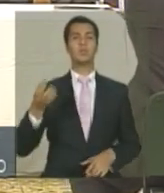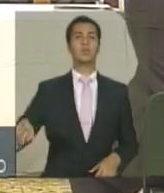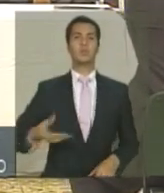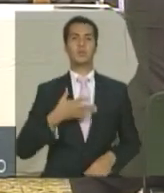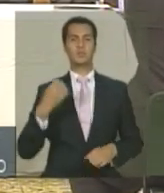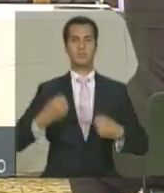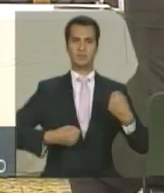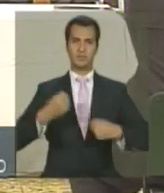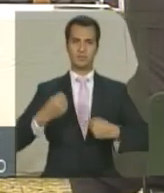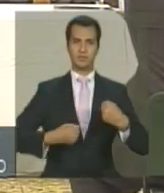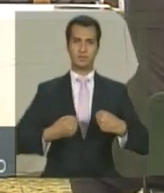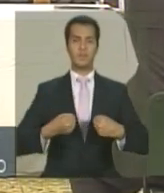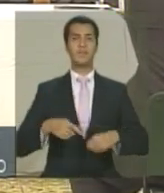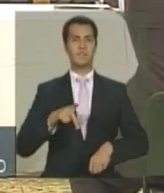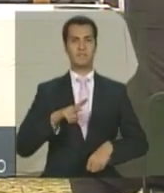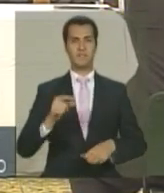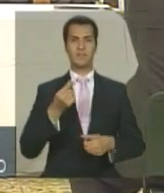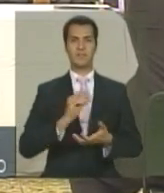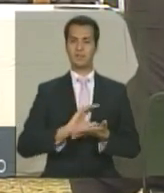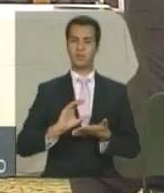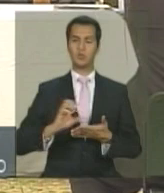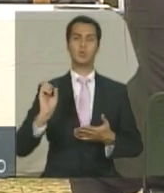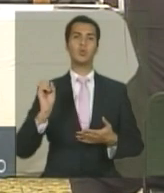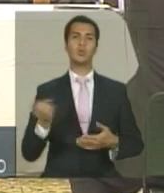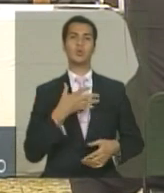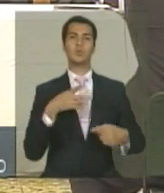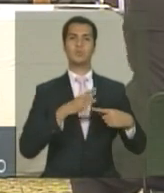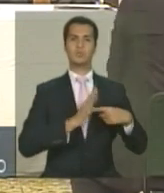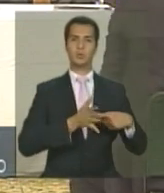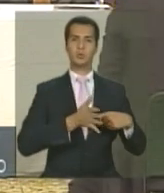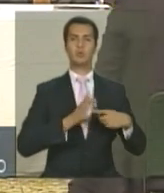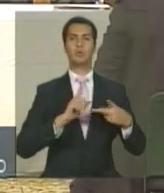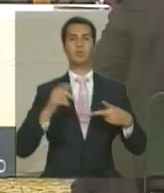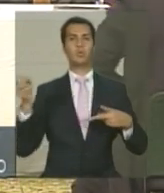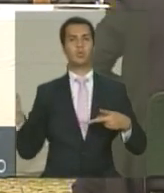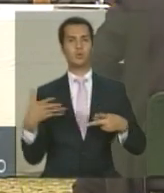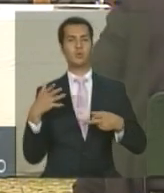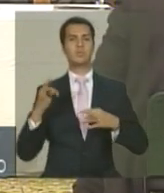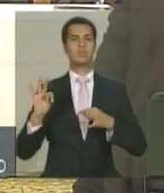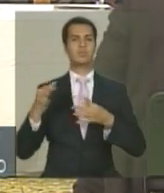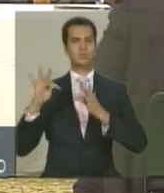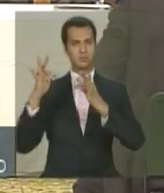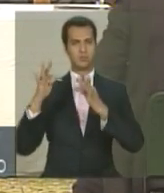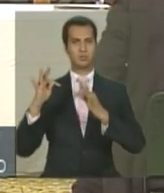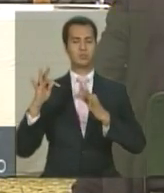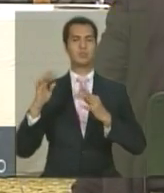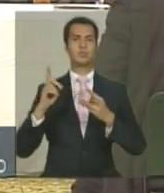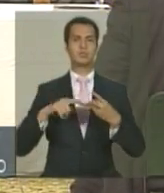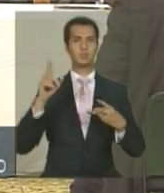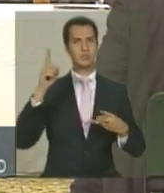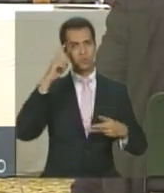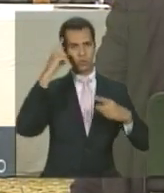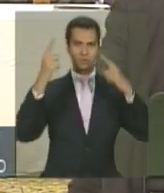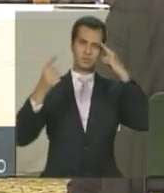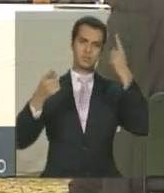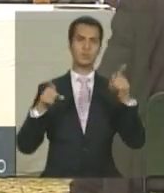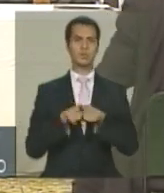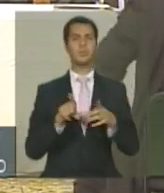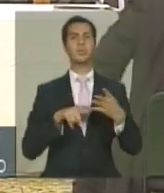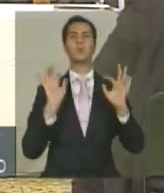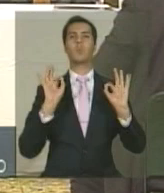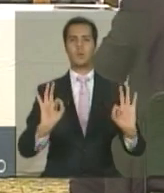nós vamos introduzir novas motorizações e novas tecnologias, inovação e qualidade.